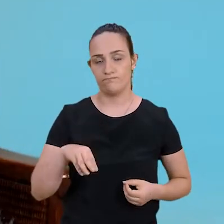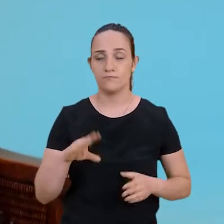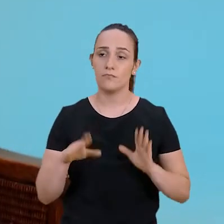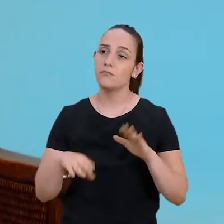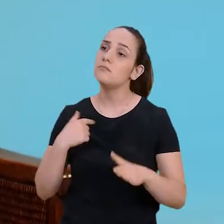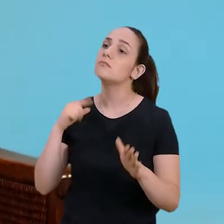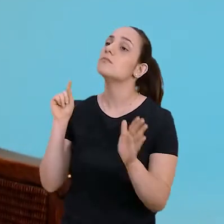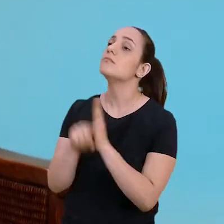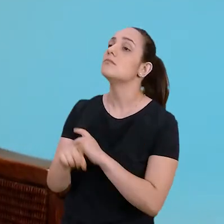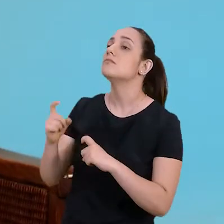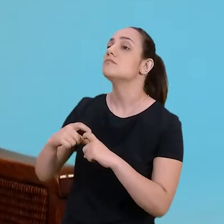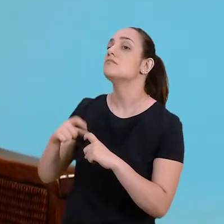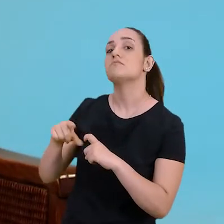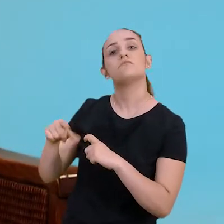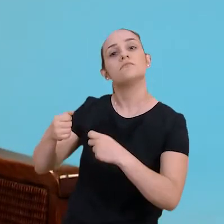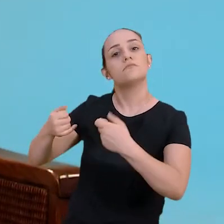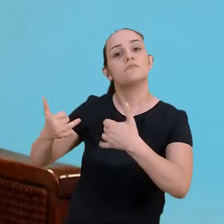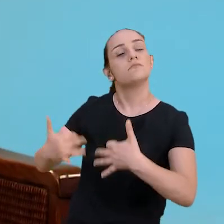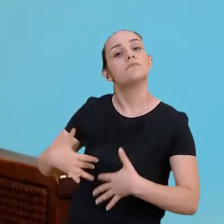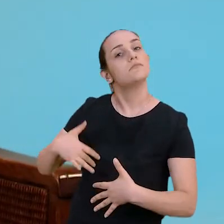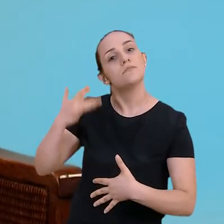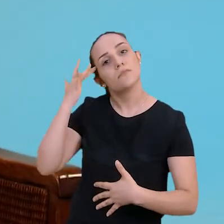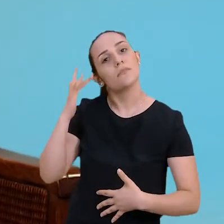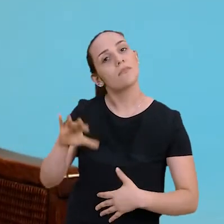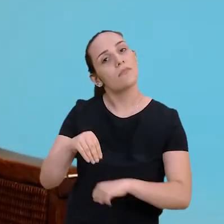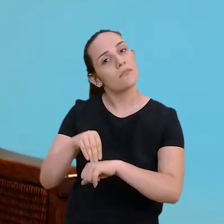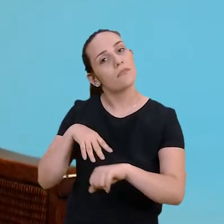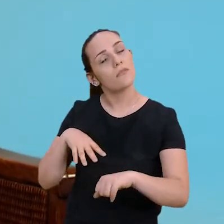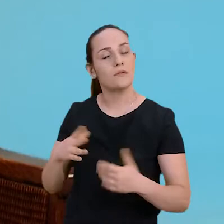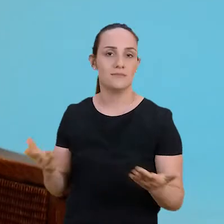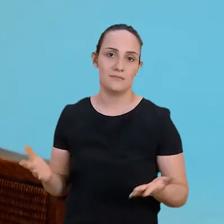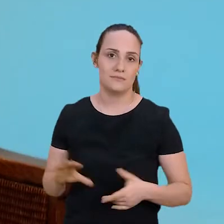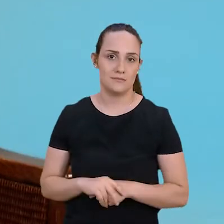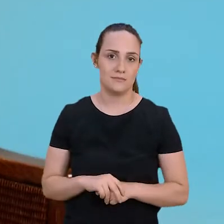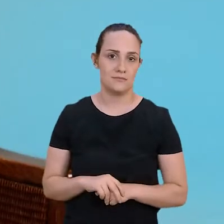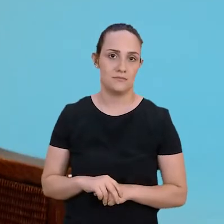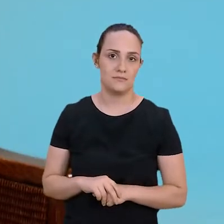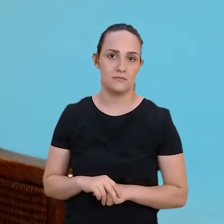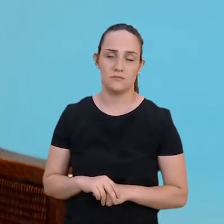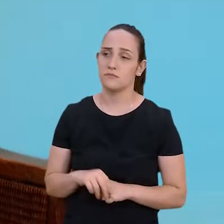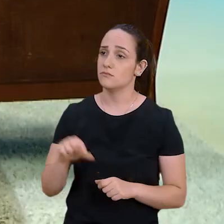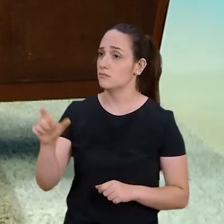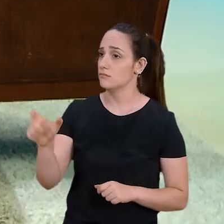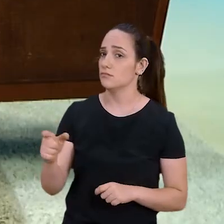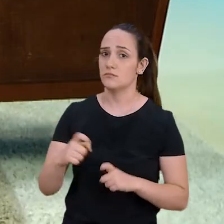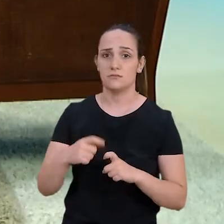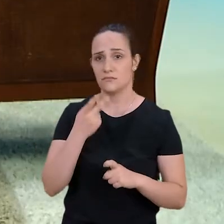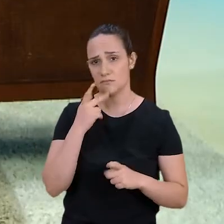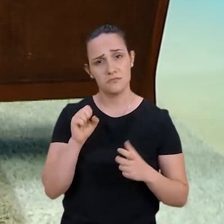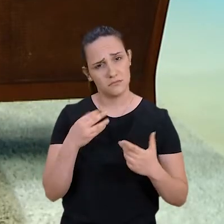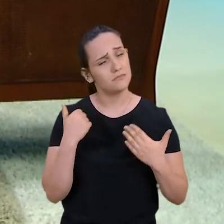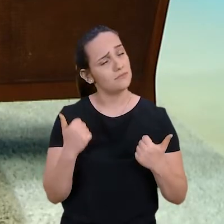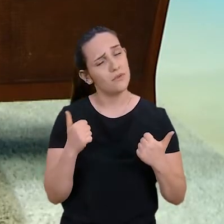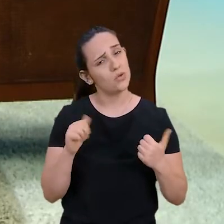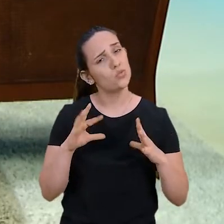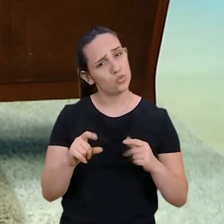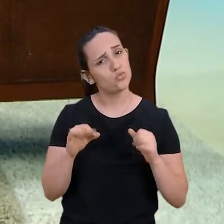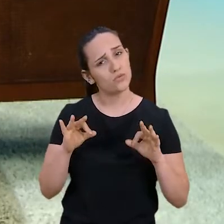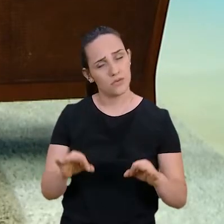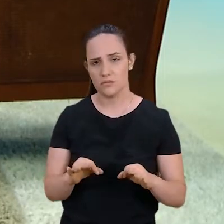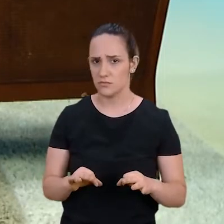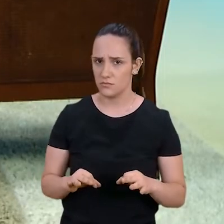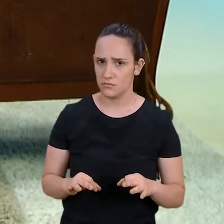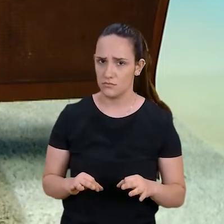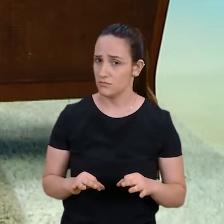médico, pede as informações, ele não sabe passar. Ele não sabe. Ele fala, não, tá tudo bem. E não tá tudo bem. Aí